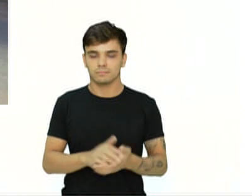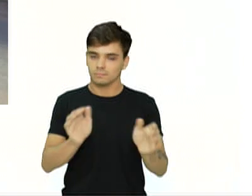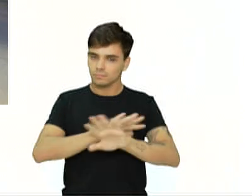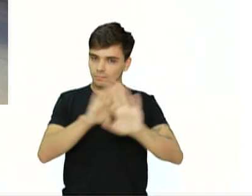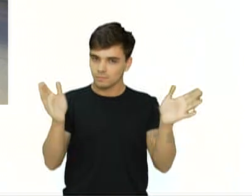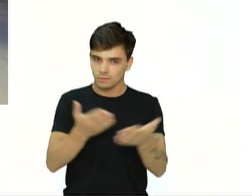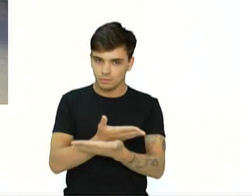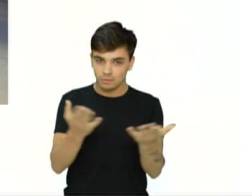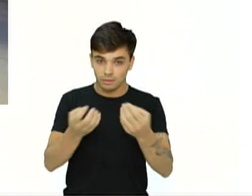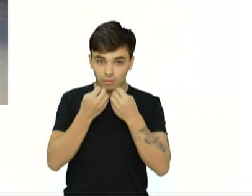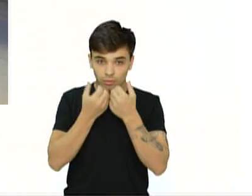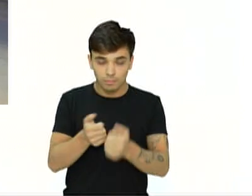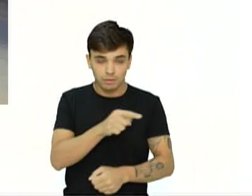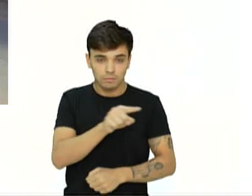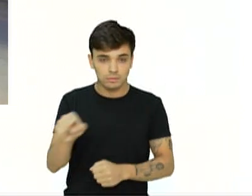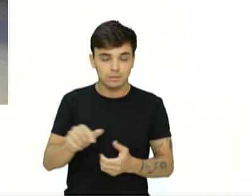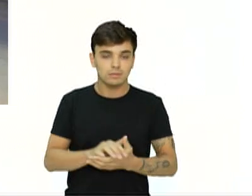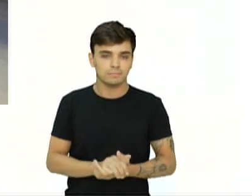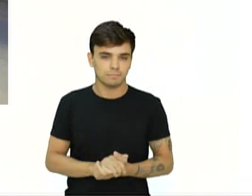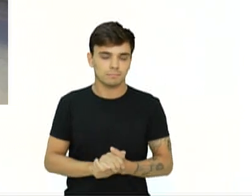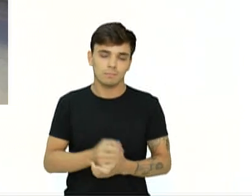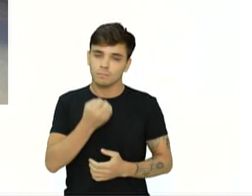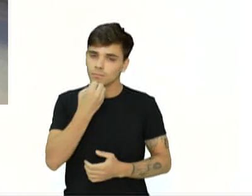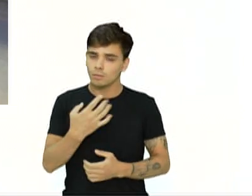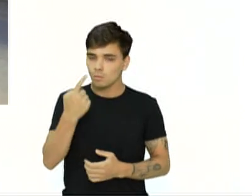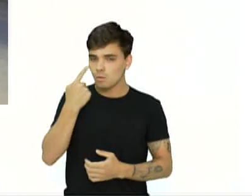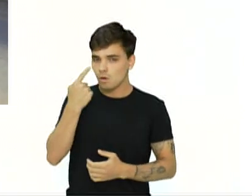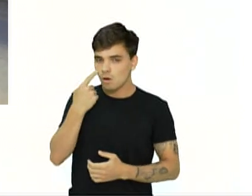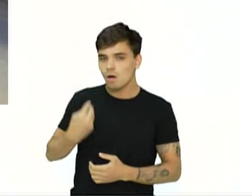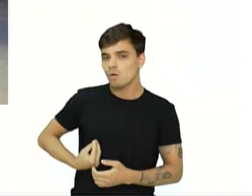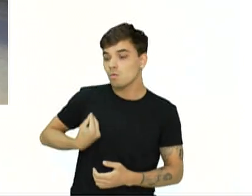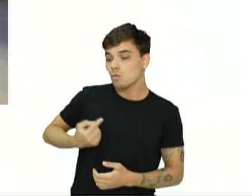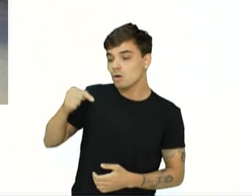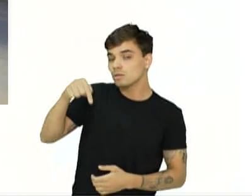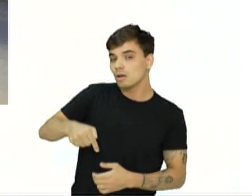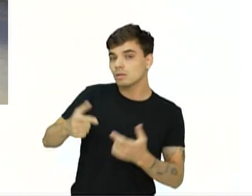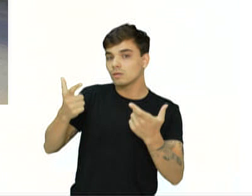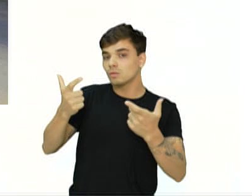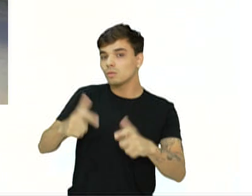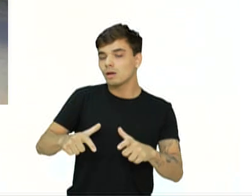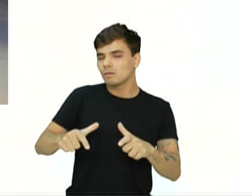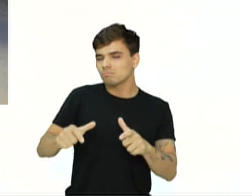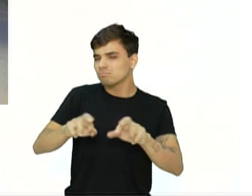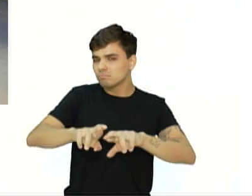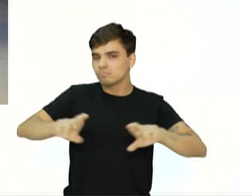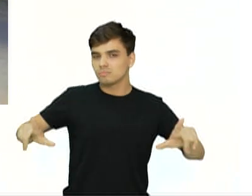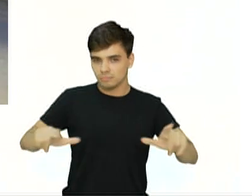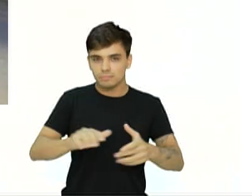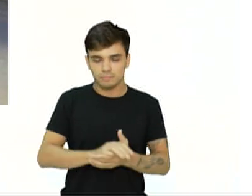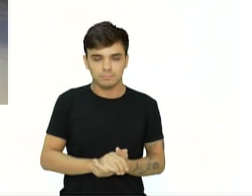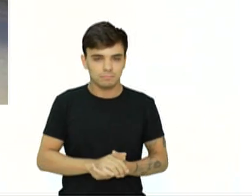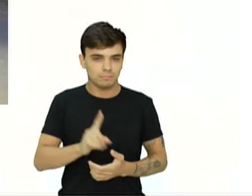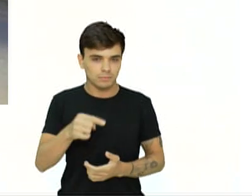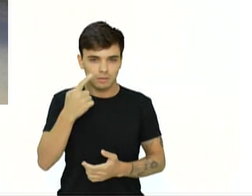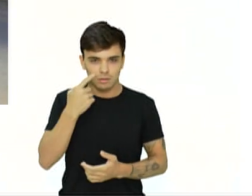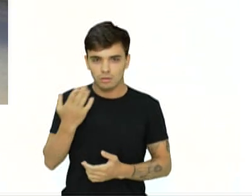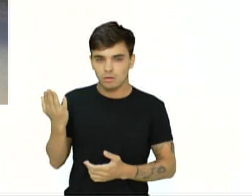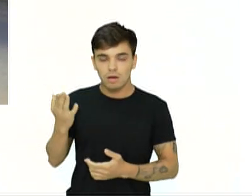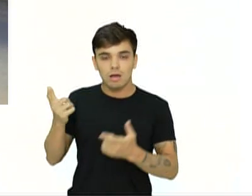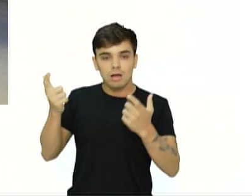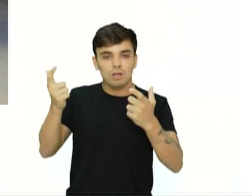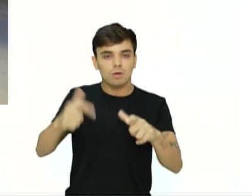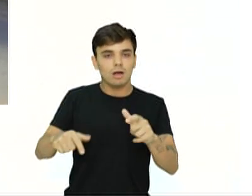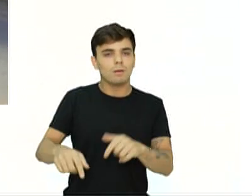Olá, pessoal! Tudo bom com vocês? Bom, hoje nós estamos aqui num espaço um pouquinho diferente, né? Esse aqui